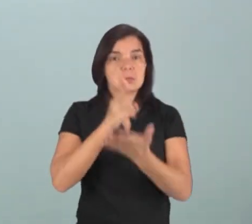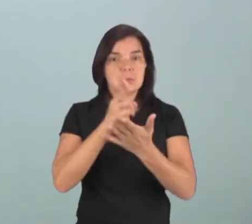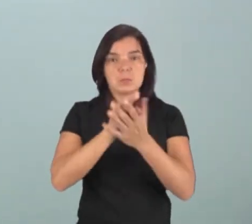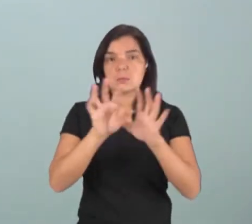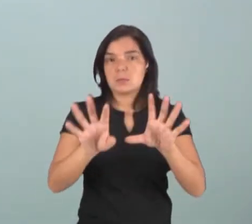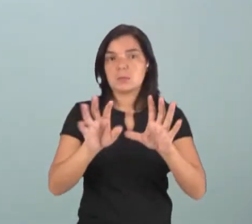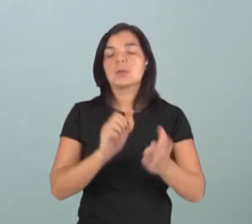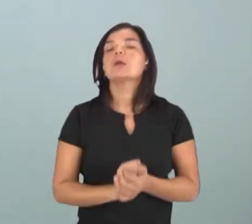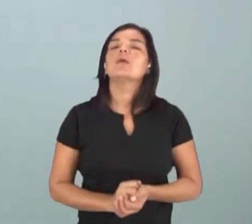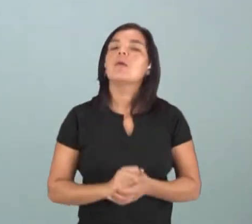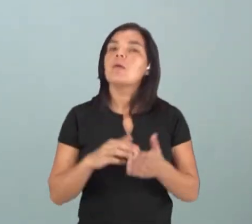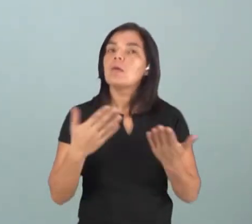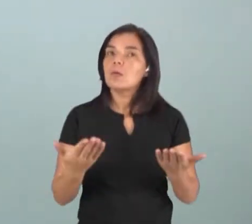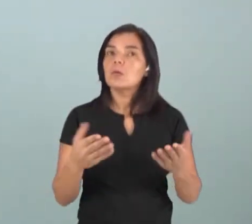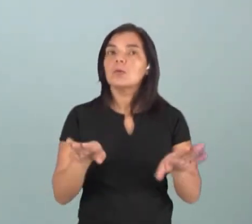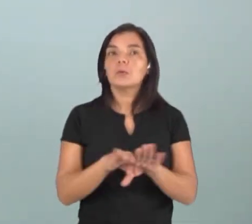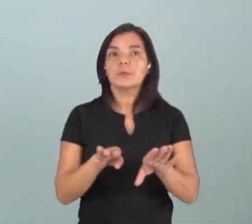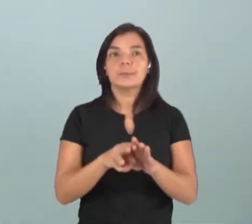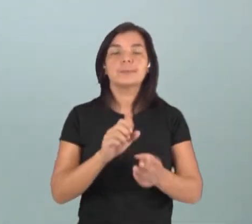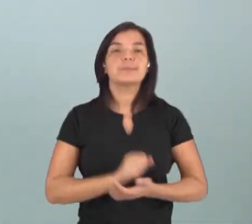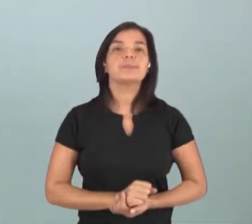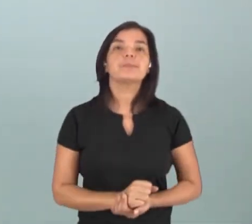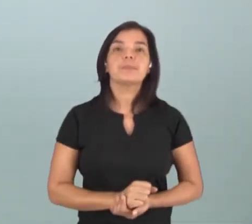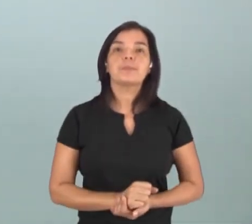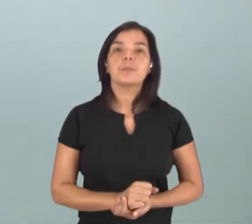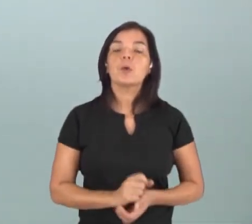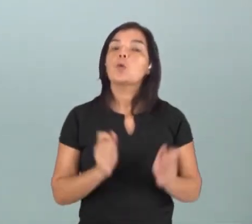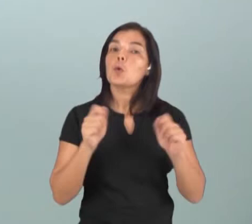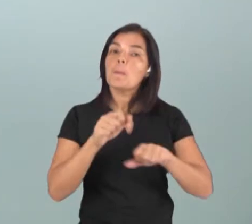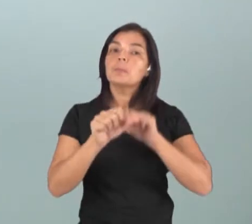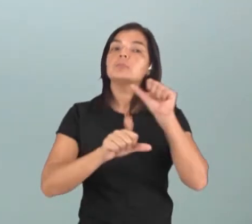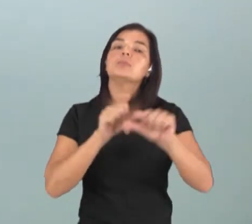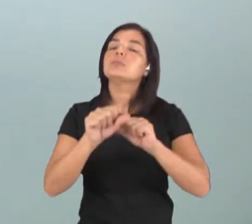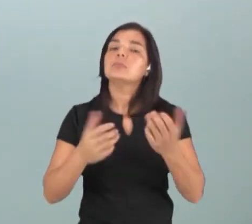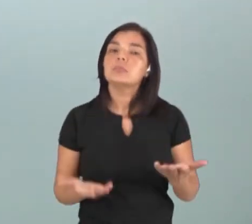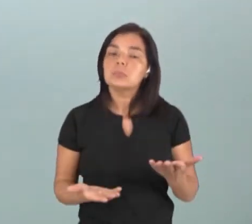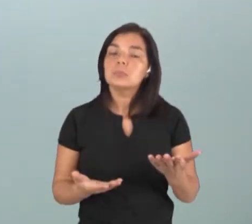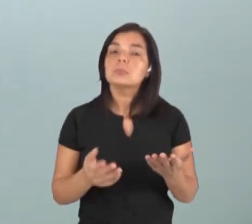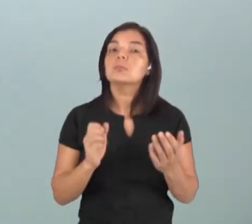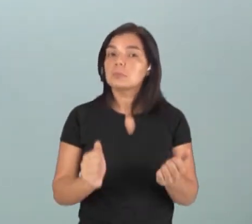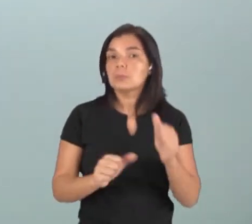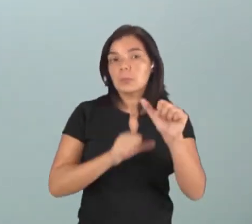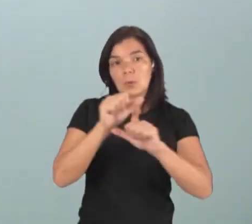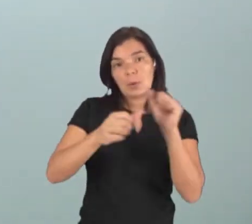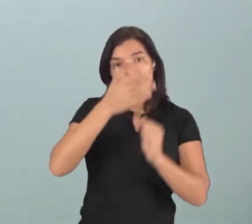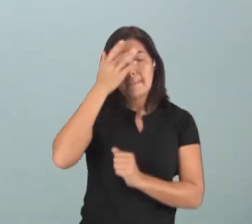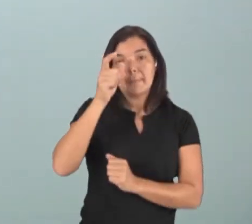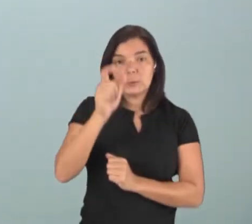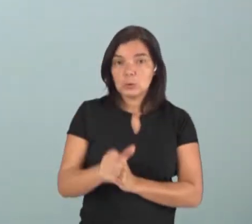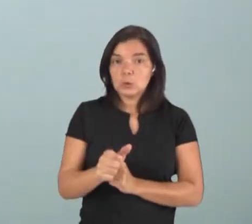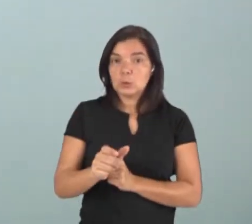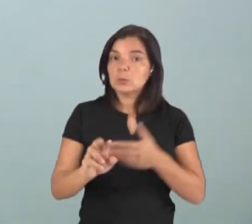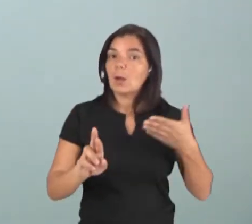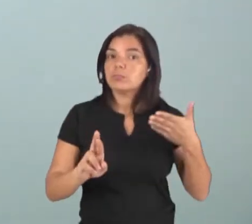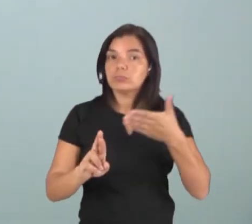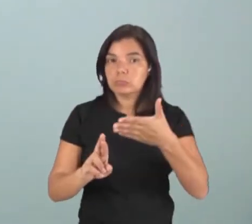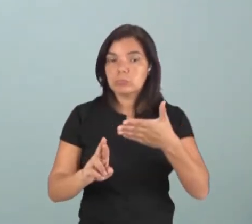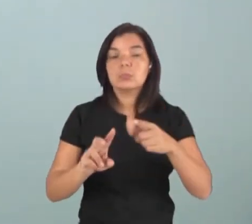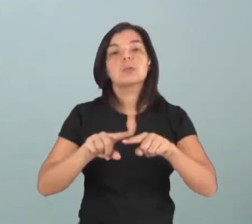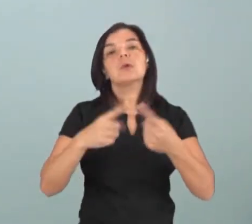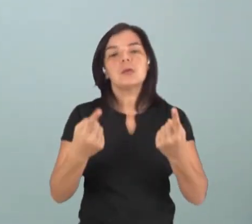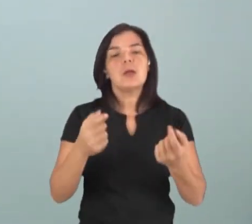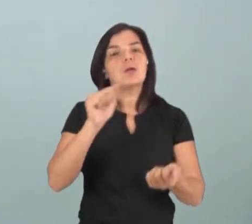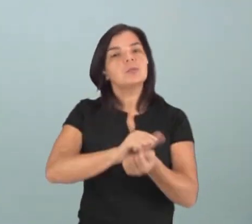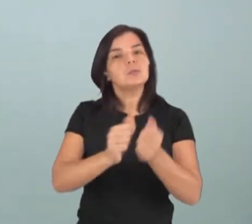sempre essa. Yes, I was. No, I wasn't. O que pode mudar? Pode mudar a pessoa de quem você está falando e